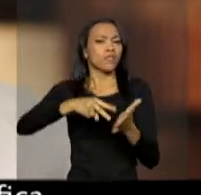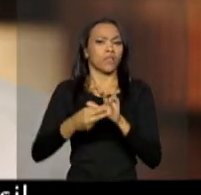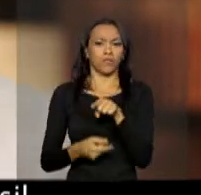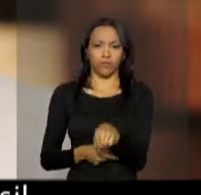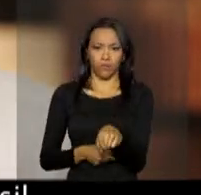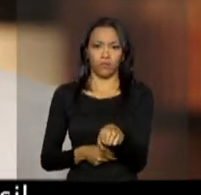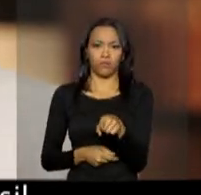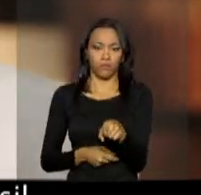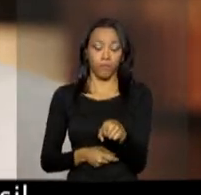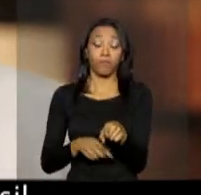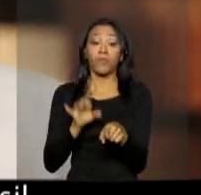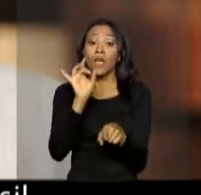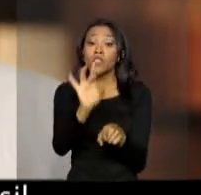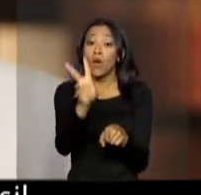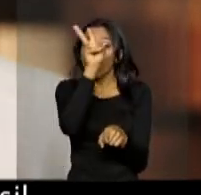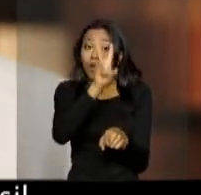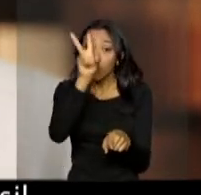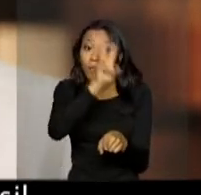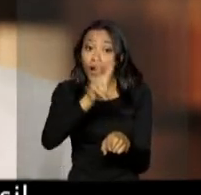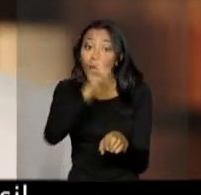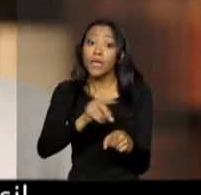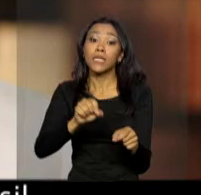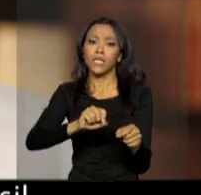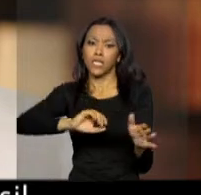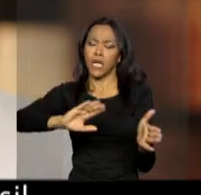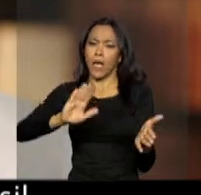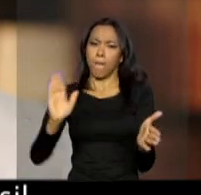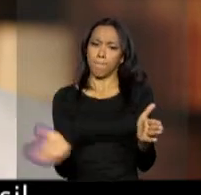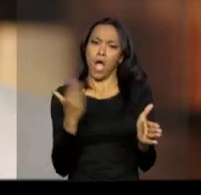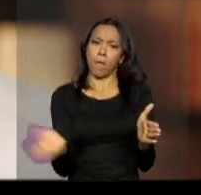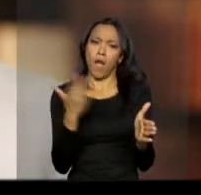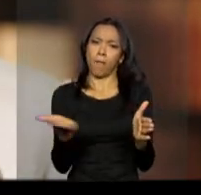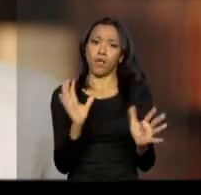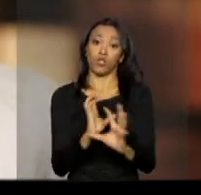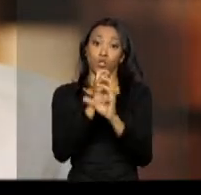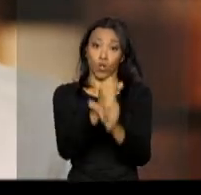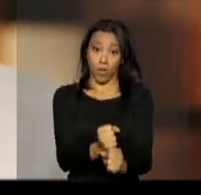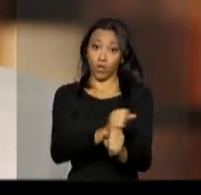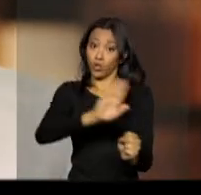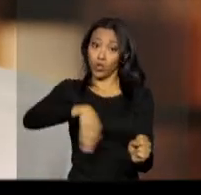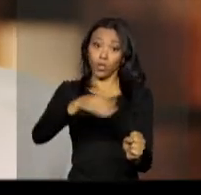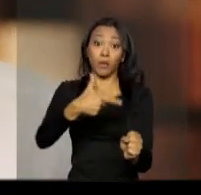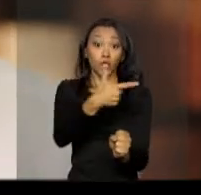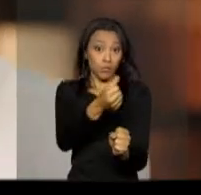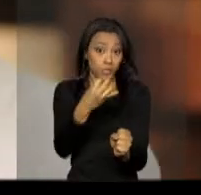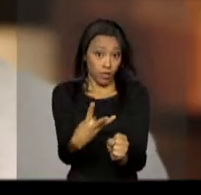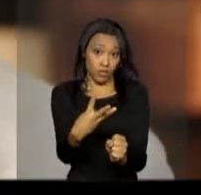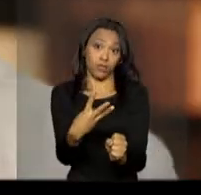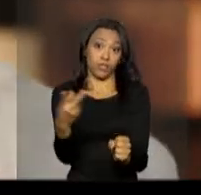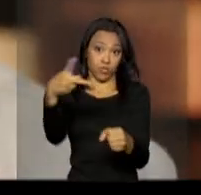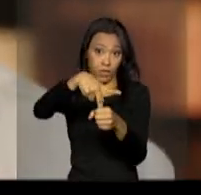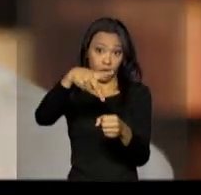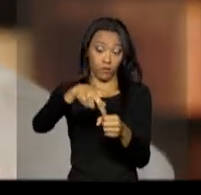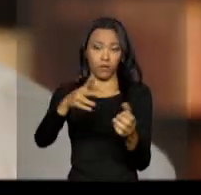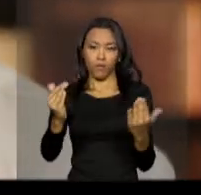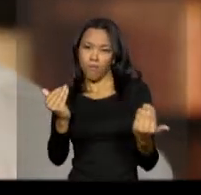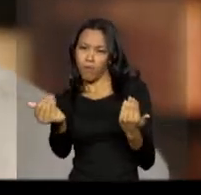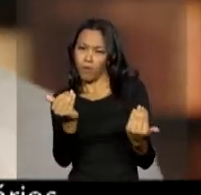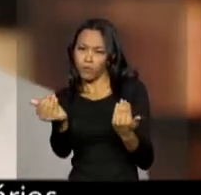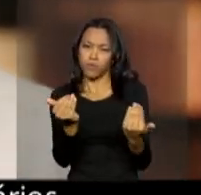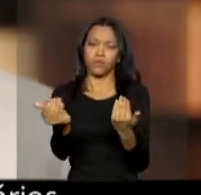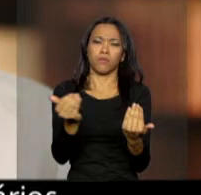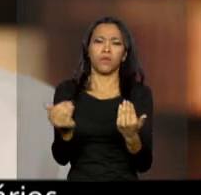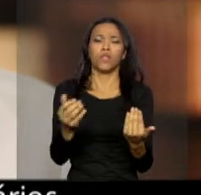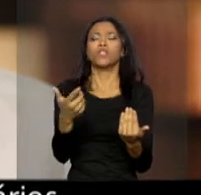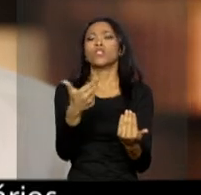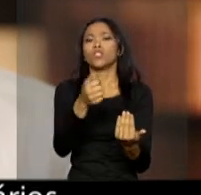significa, basta lembrar que a produção total do Brasil, em 2013, deverá ficar próxima